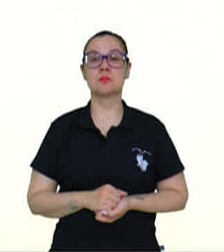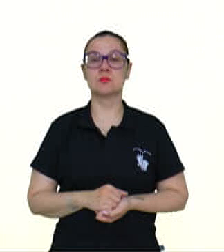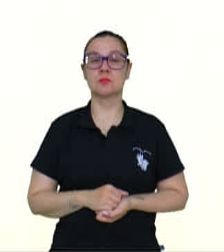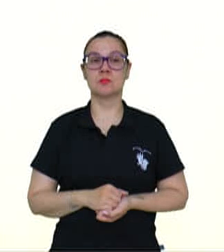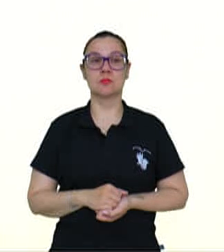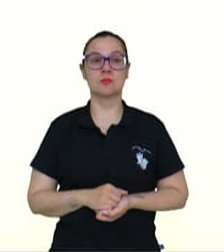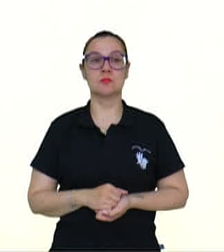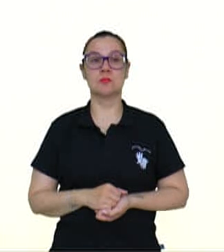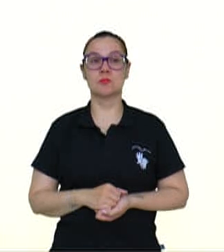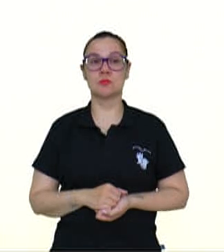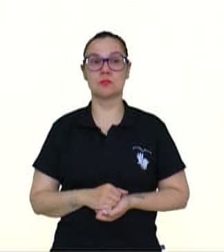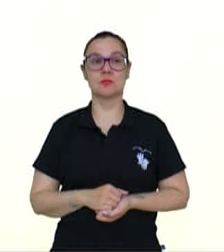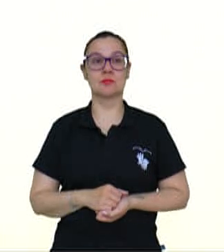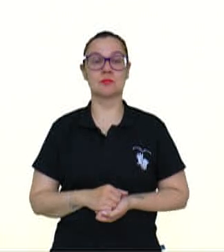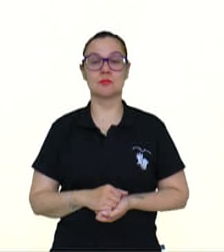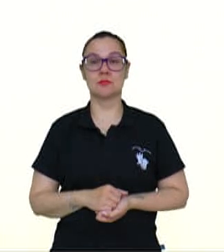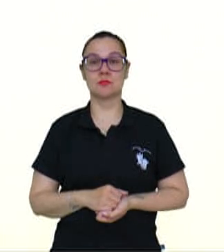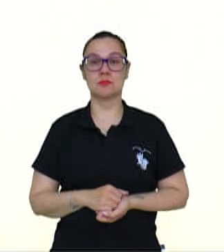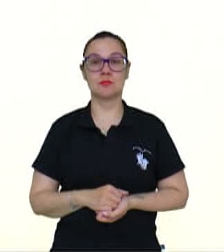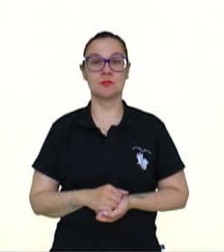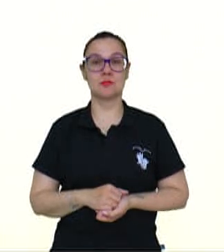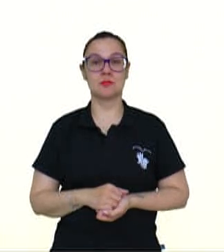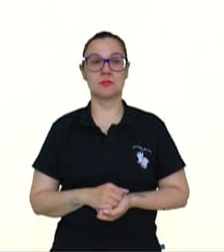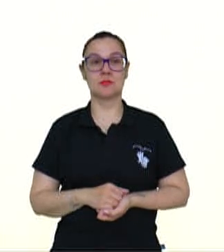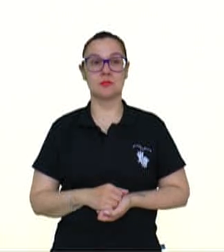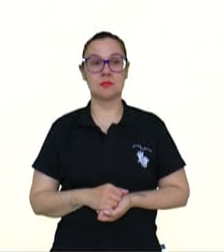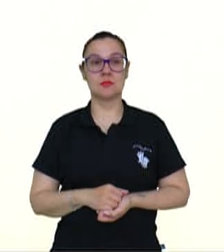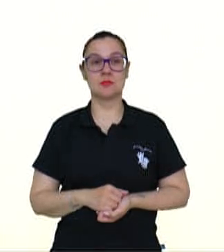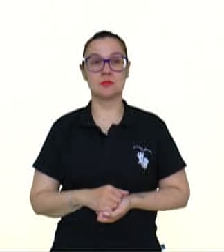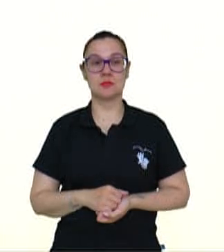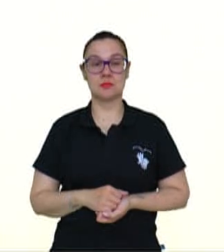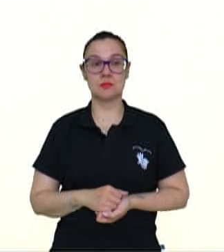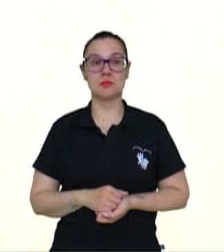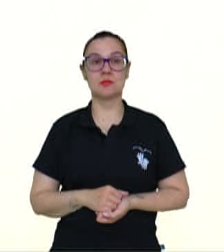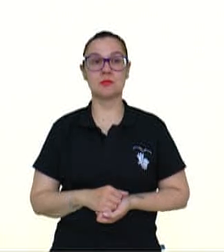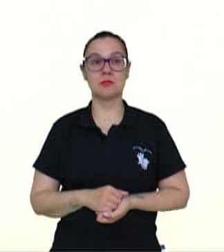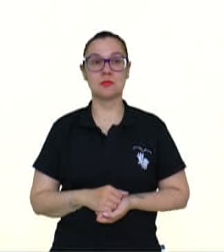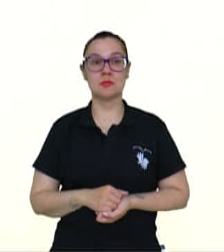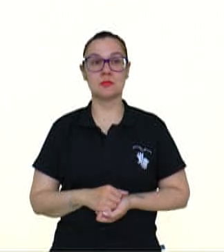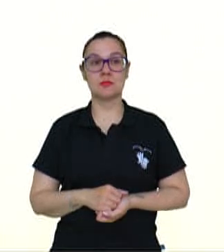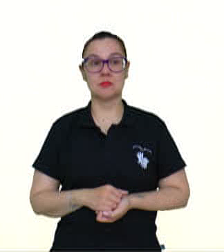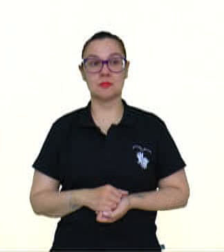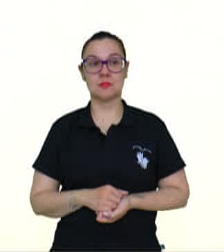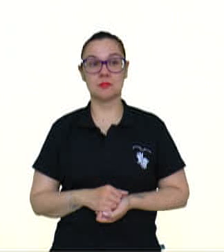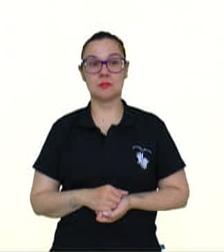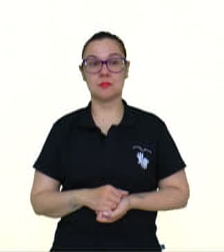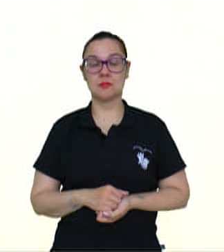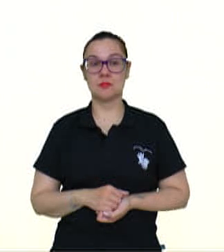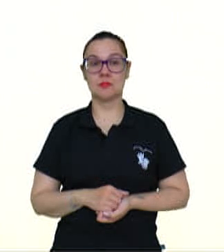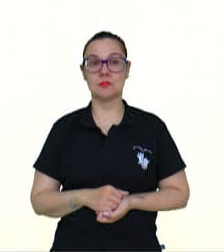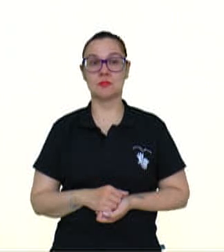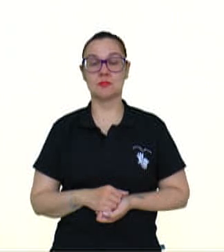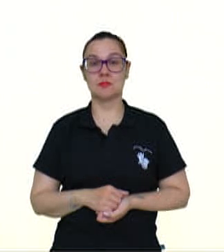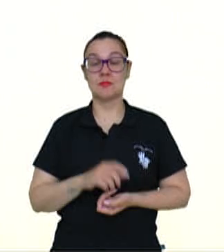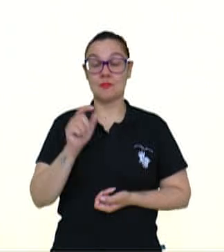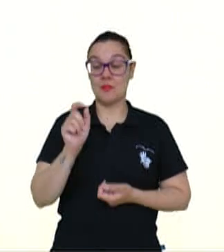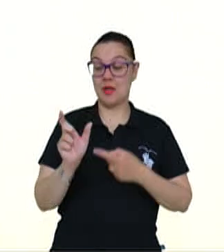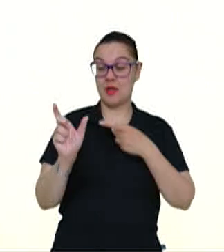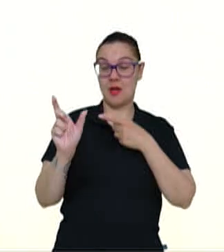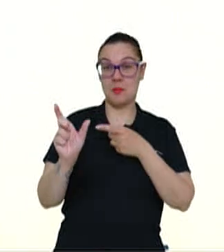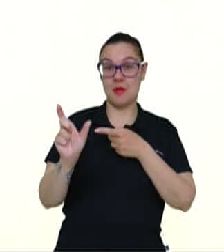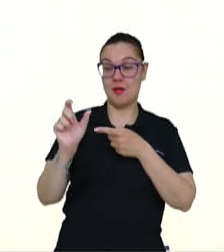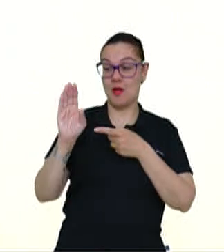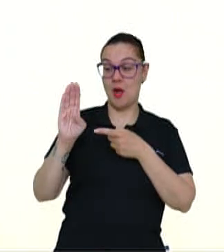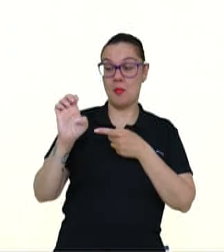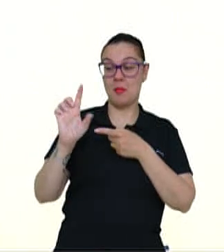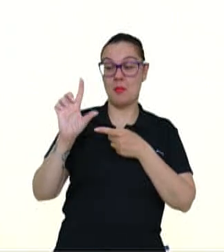"No, Garcia, no. Quem me entendeu? Le pedi que me organize um ballet parking." Então, a palavra